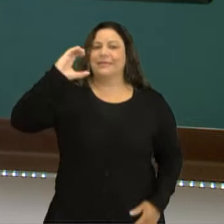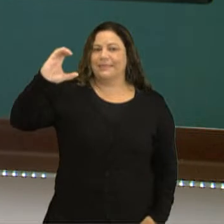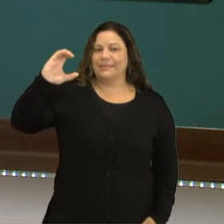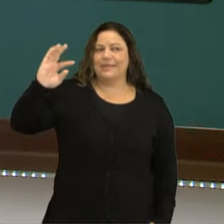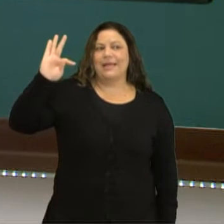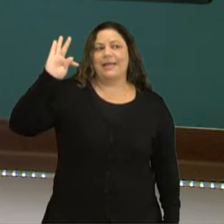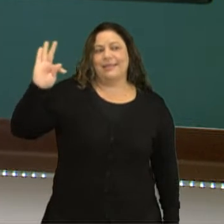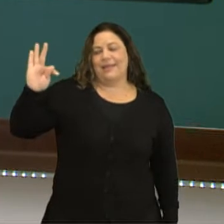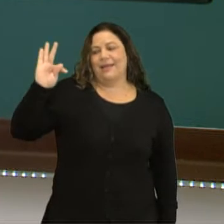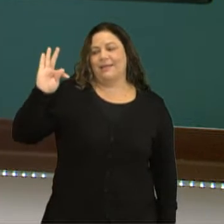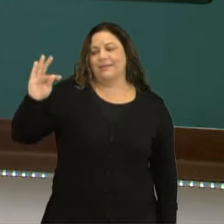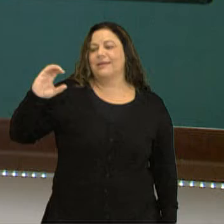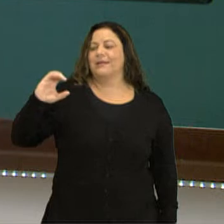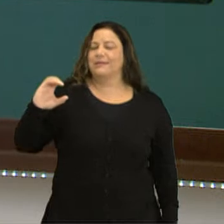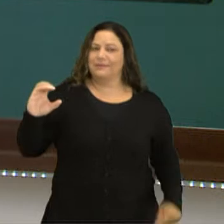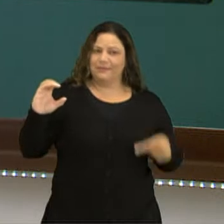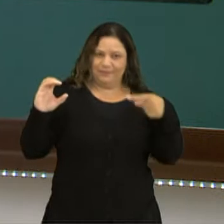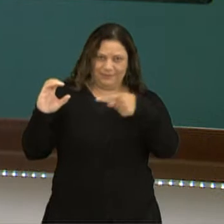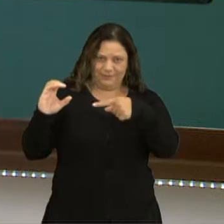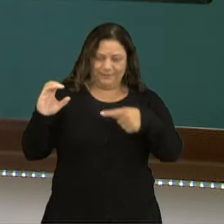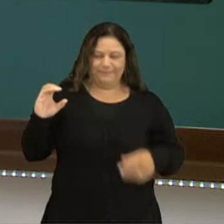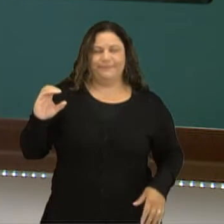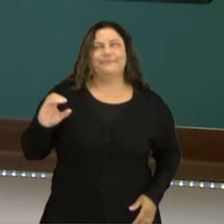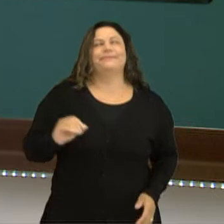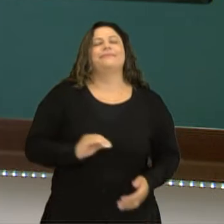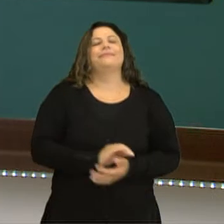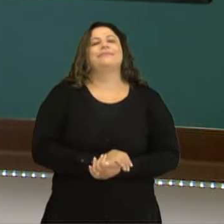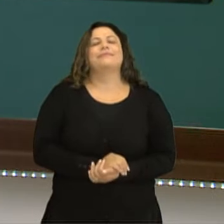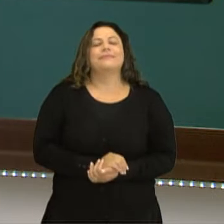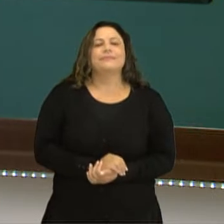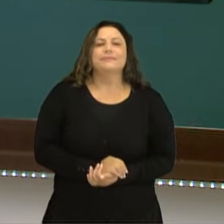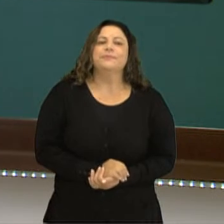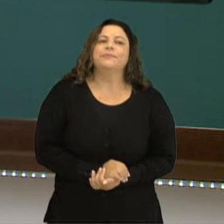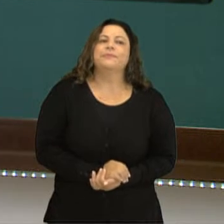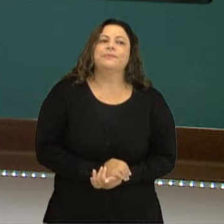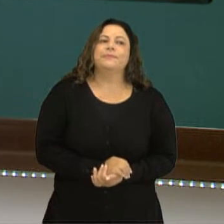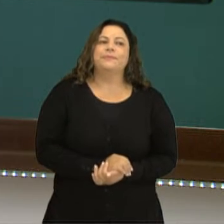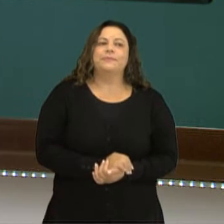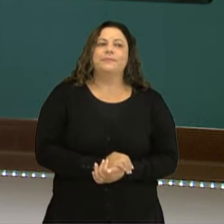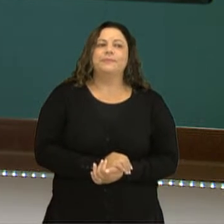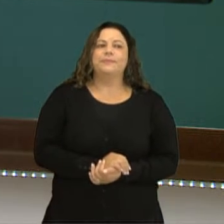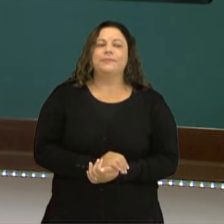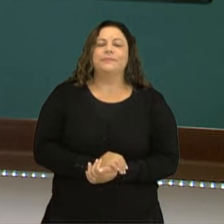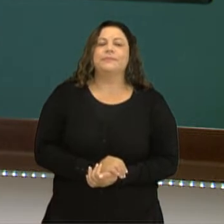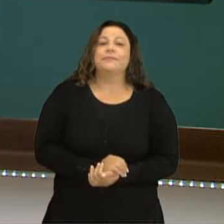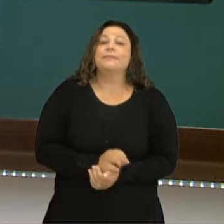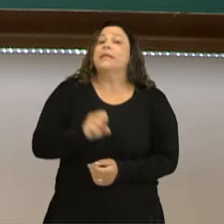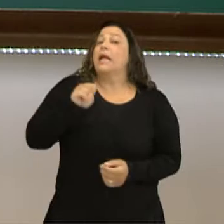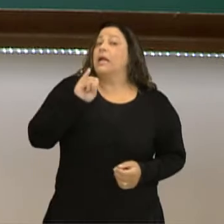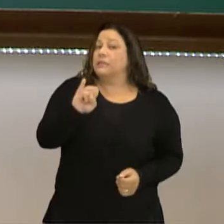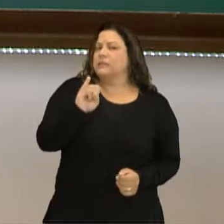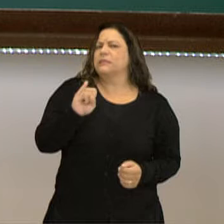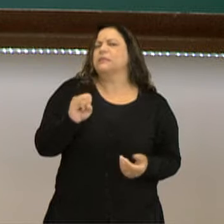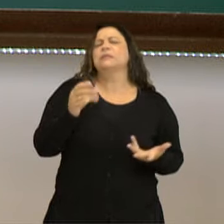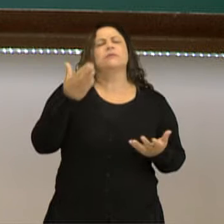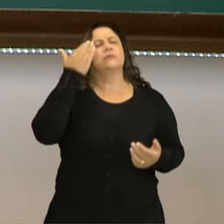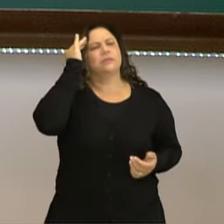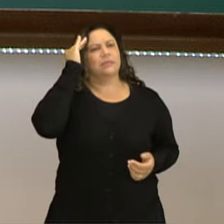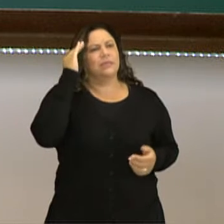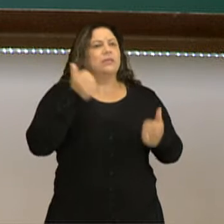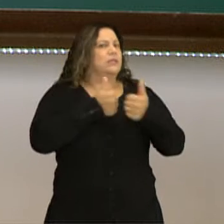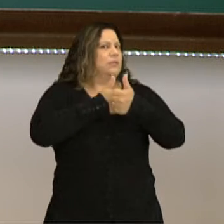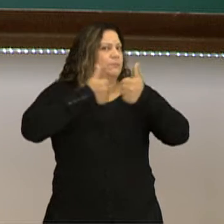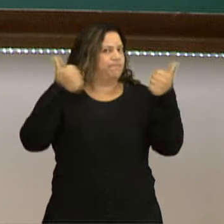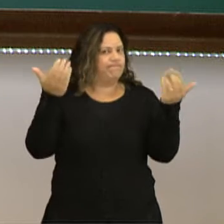temperatura, temperatura e, por último, calor. Beleza? Então olha só, se você pegou isso, eu agora vou falar